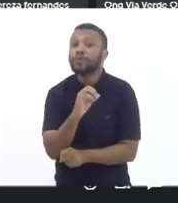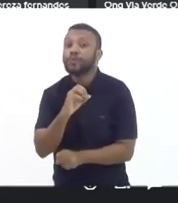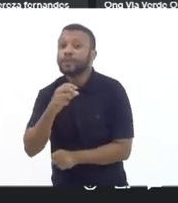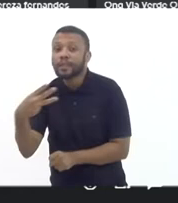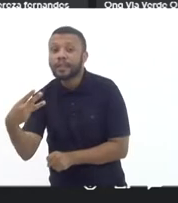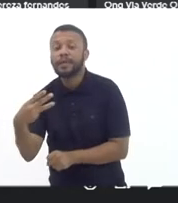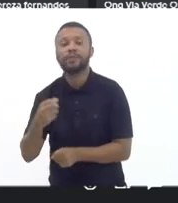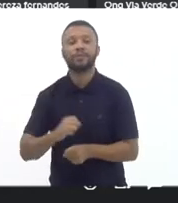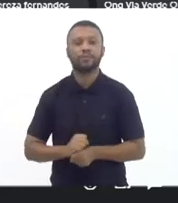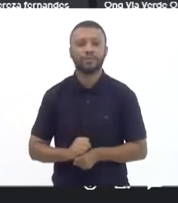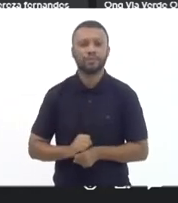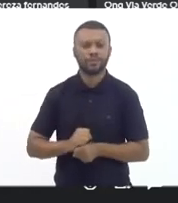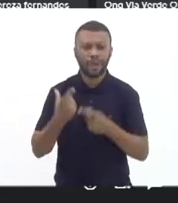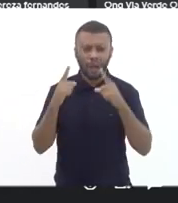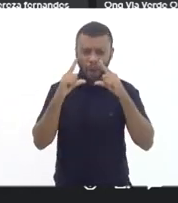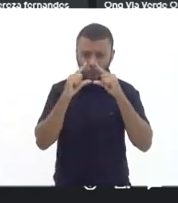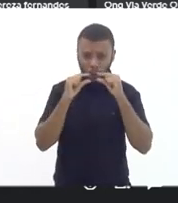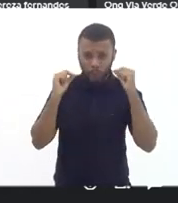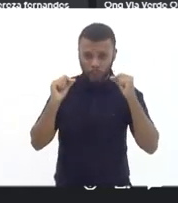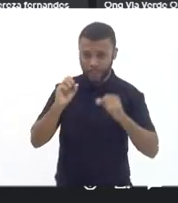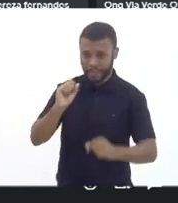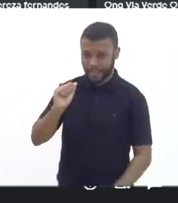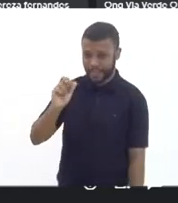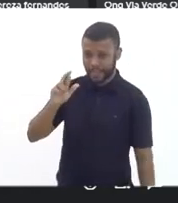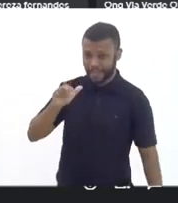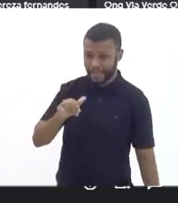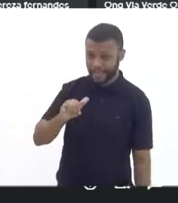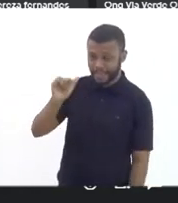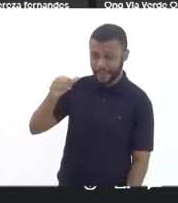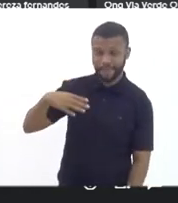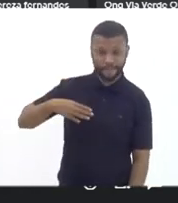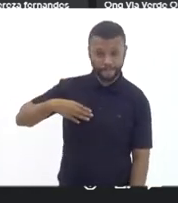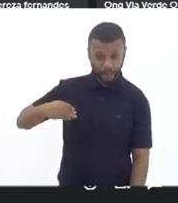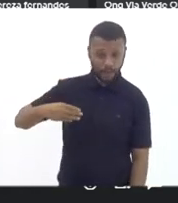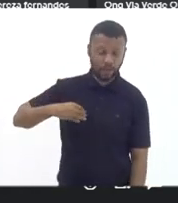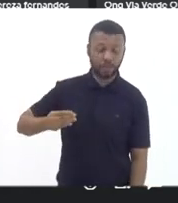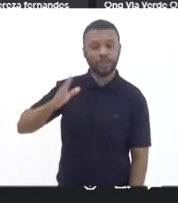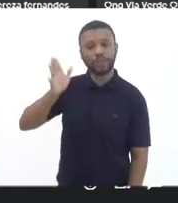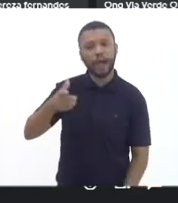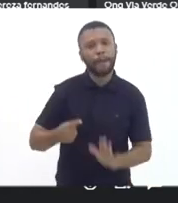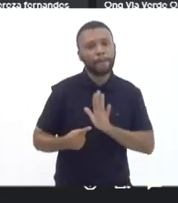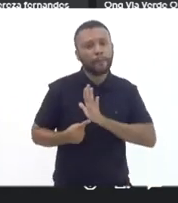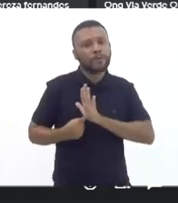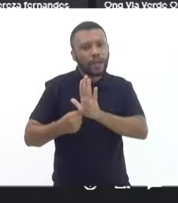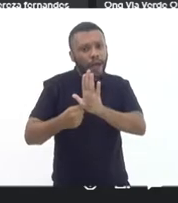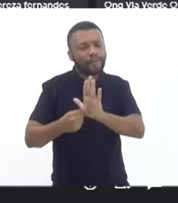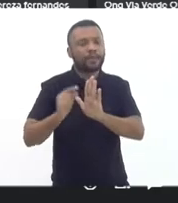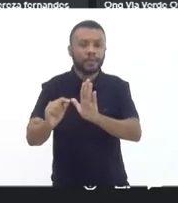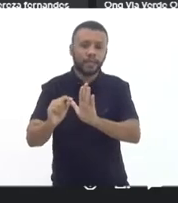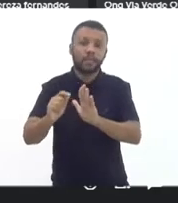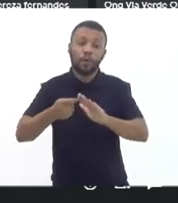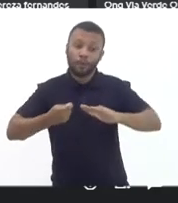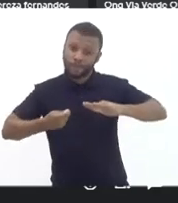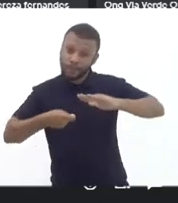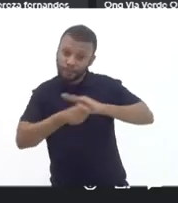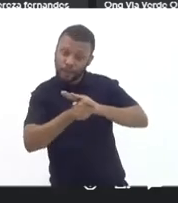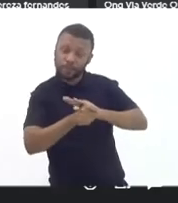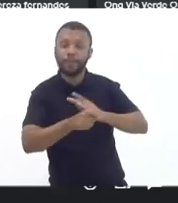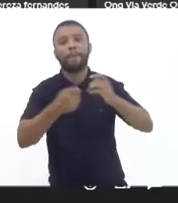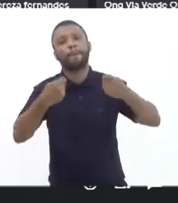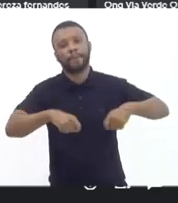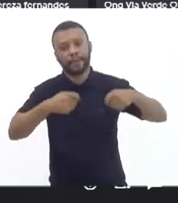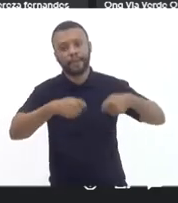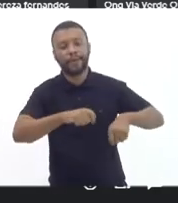José Sarney Filho, na época, já mostrava a necessidade no seu relatório final de investimento na triagem,